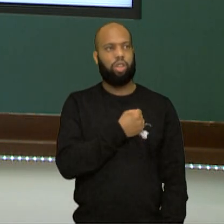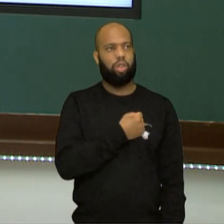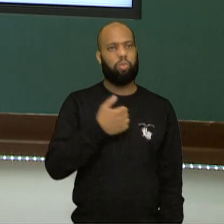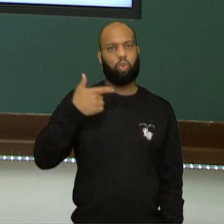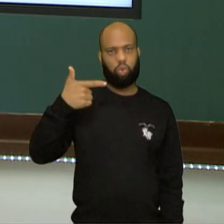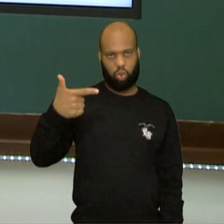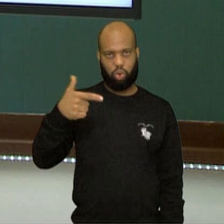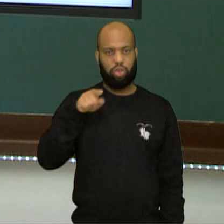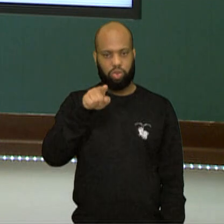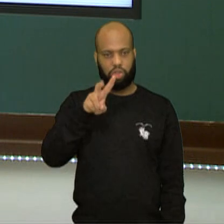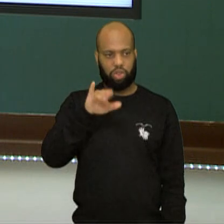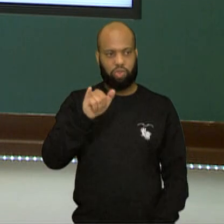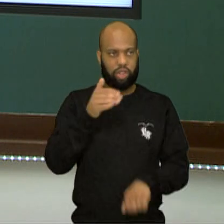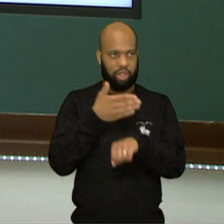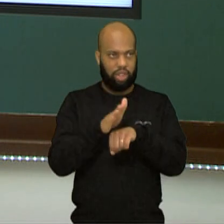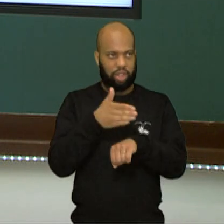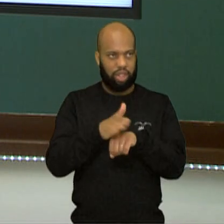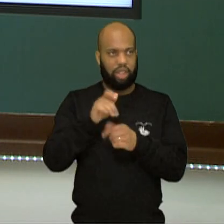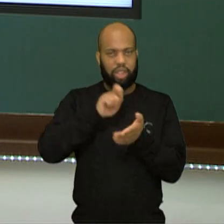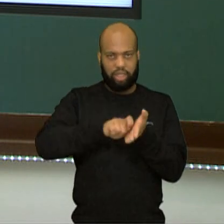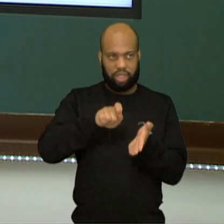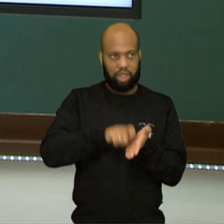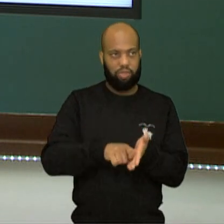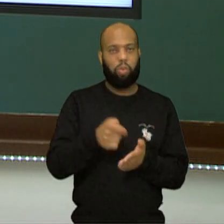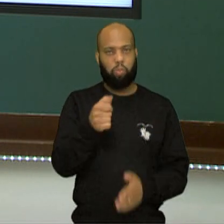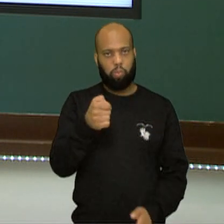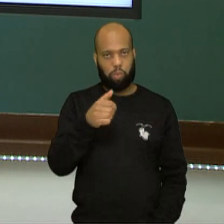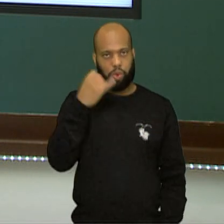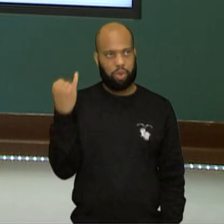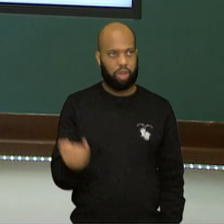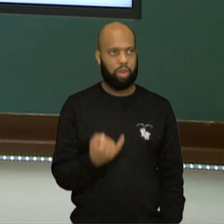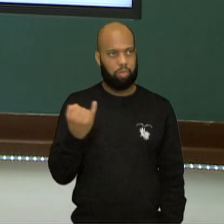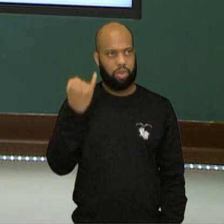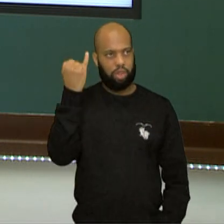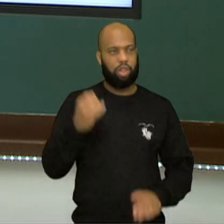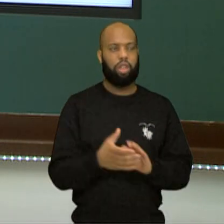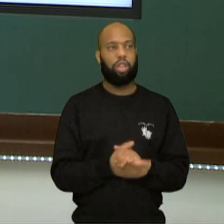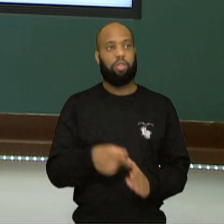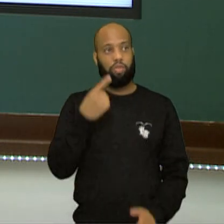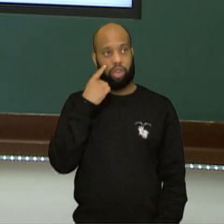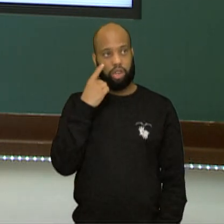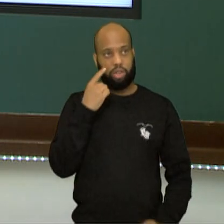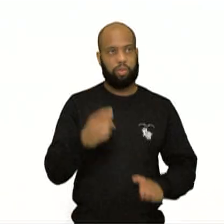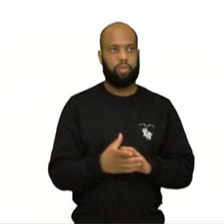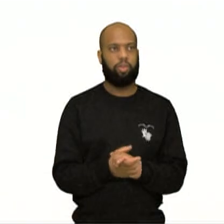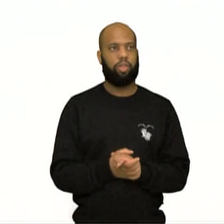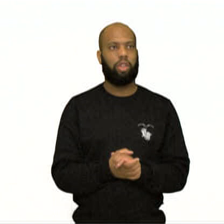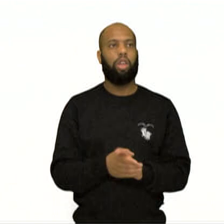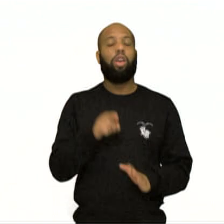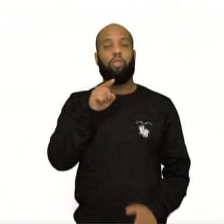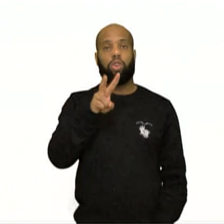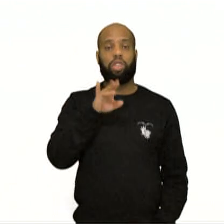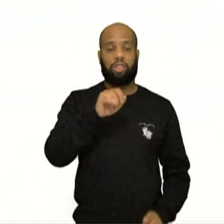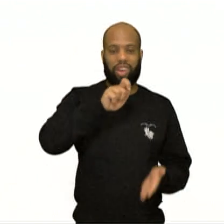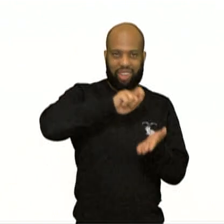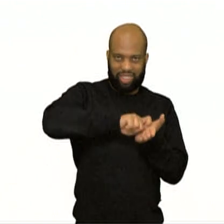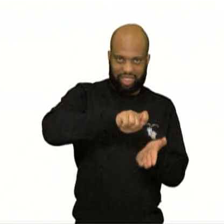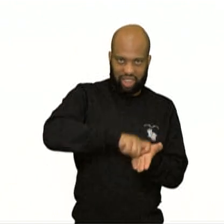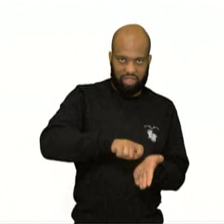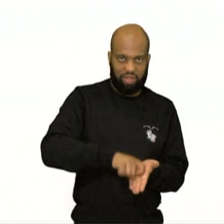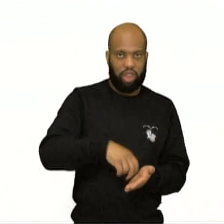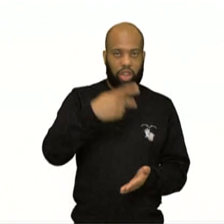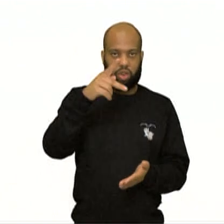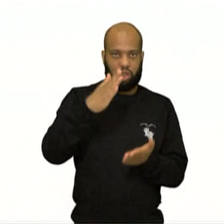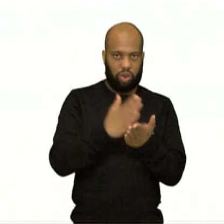lá exercitar, vamos escrever um pouquinho. Isso aí, acompanhe lá então, né? Produza o resumo